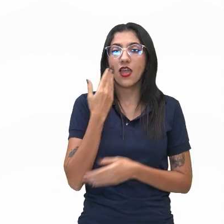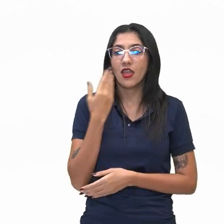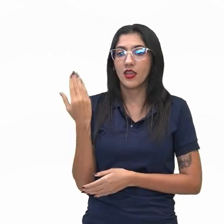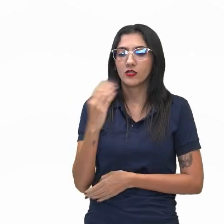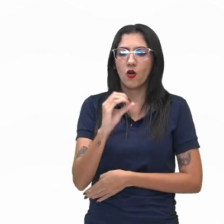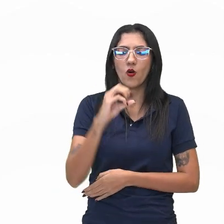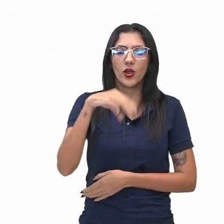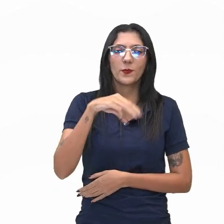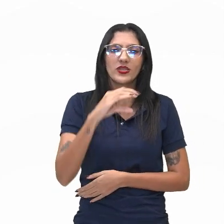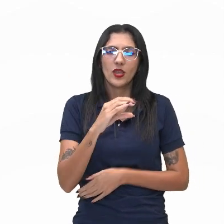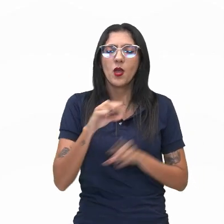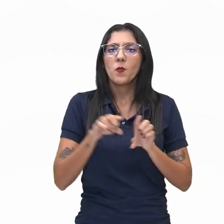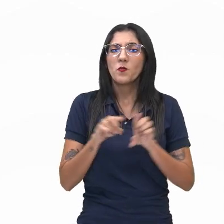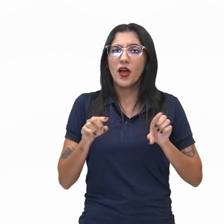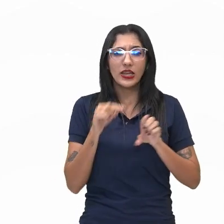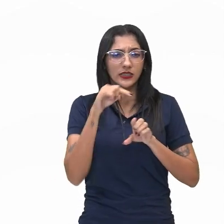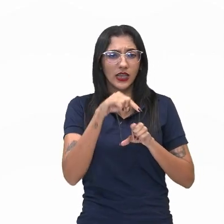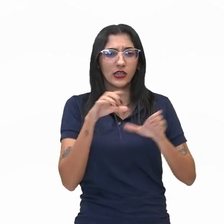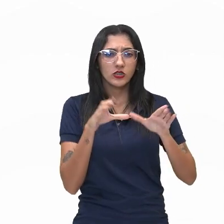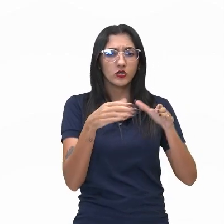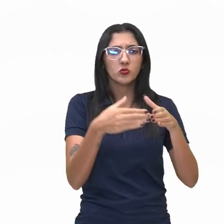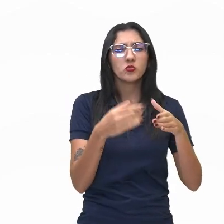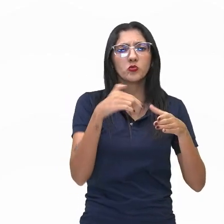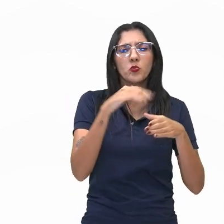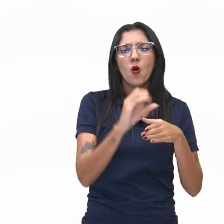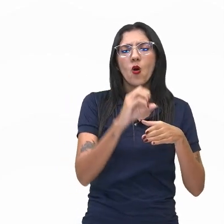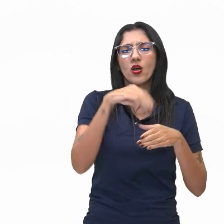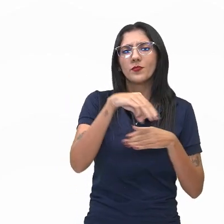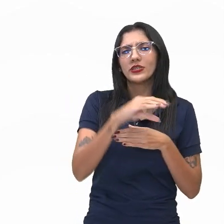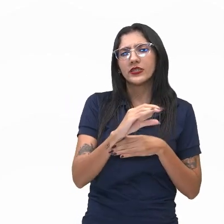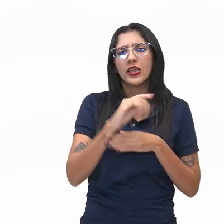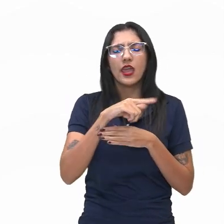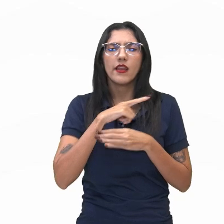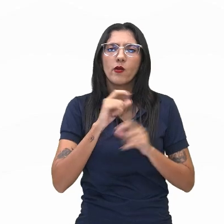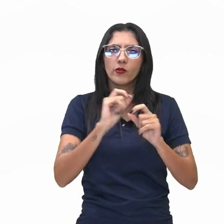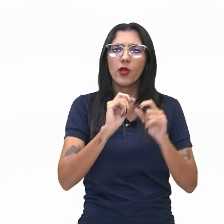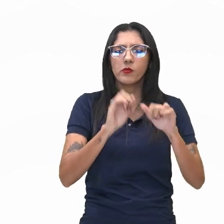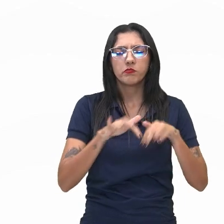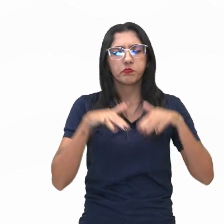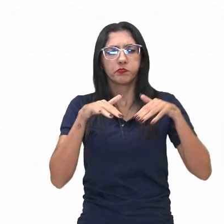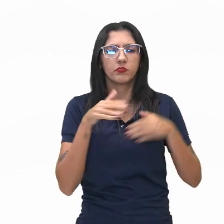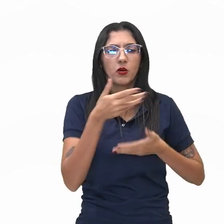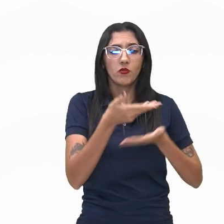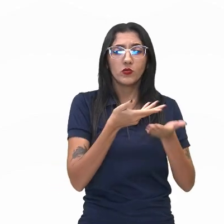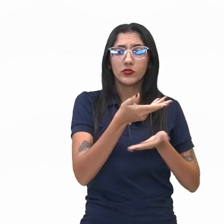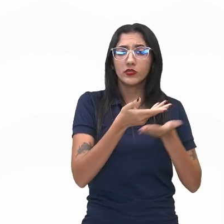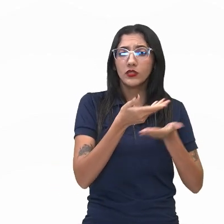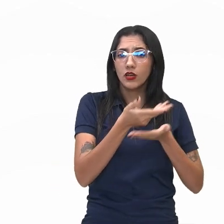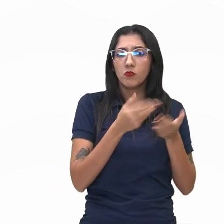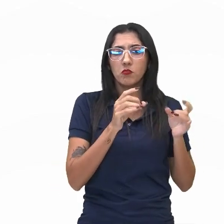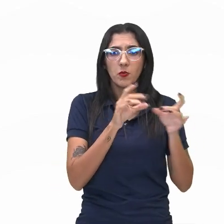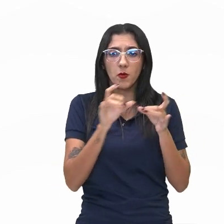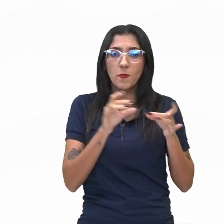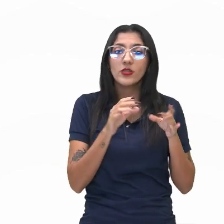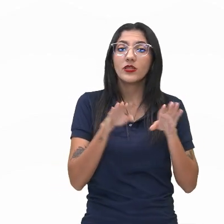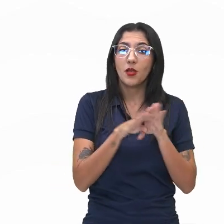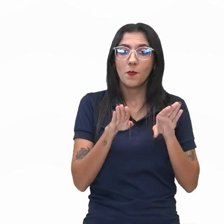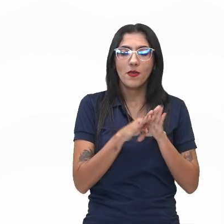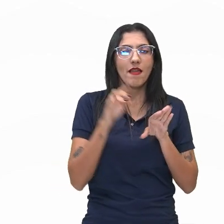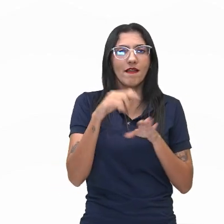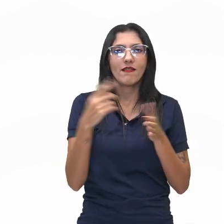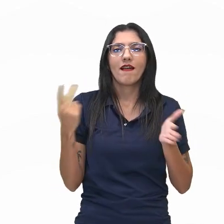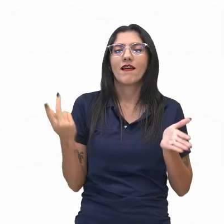Agora, a OMC, gente, ela atua, né, como um fórum para negociações comerciais e resolve